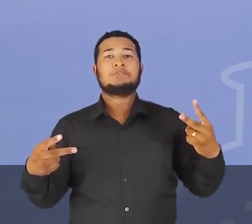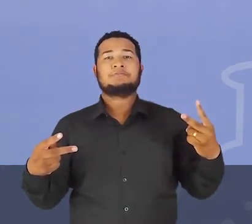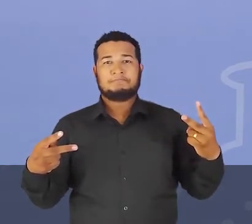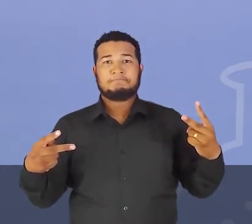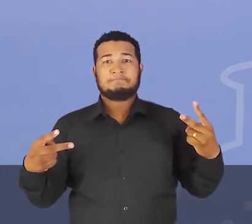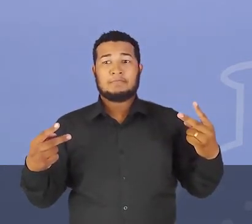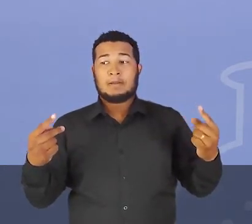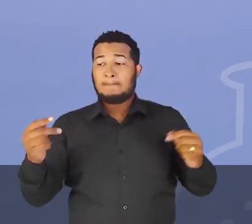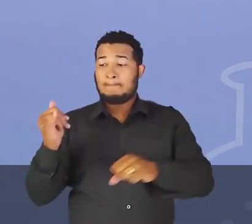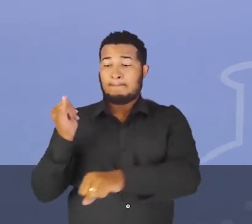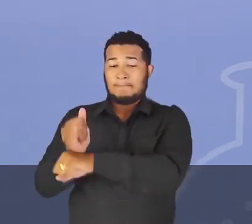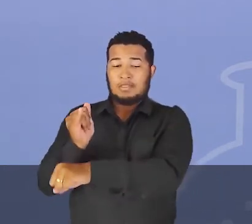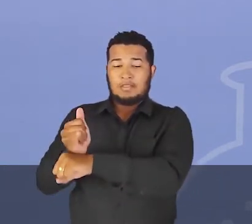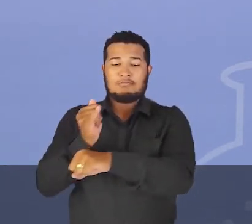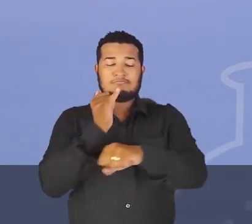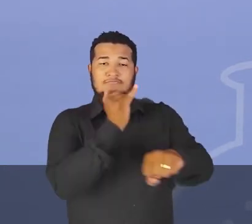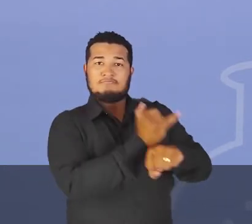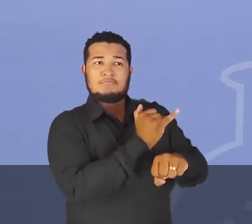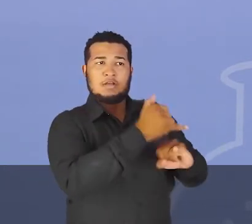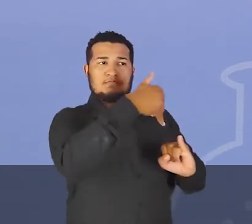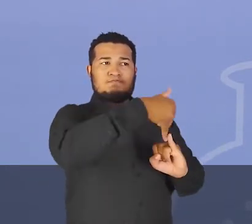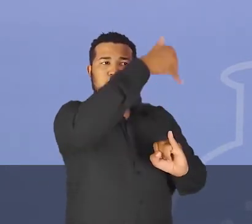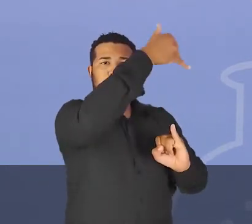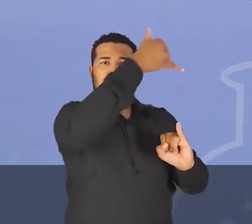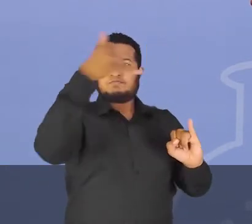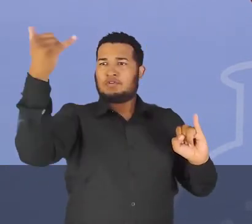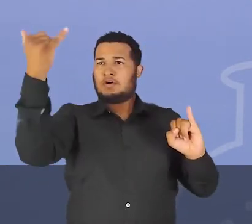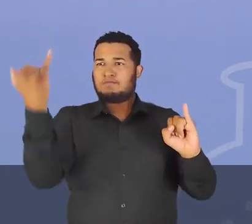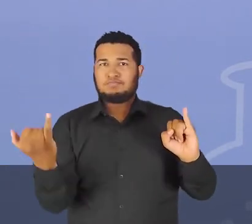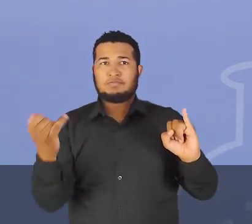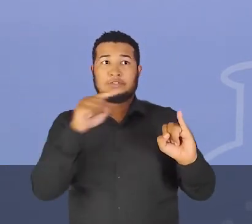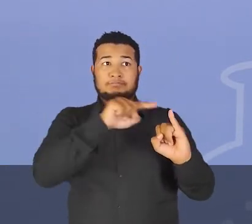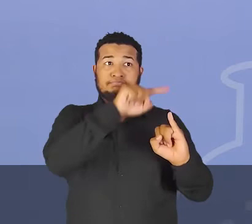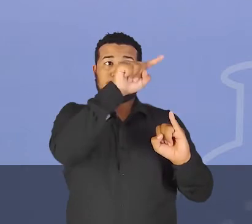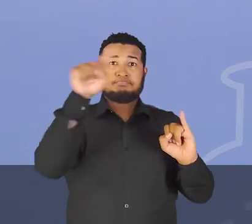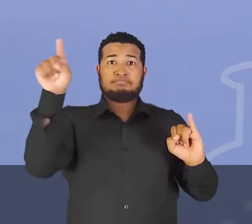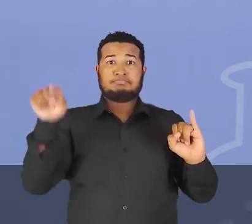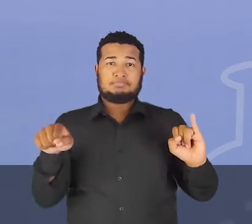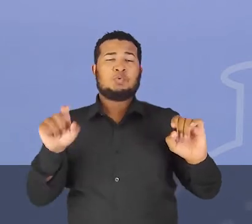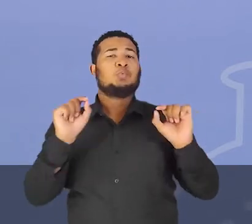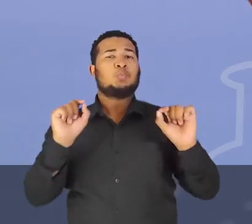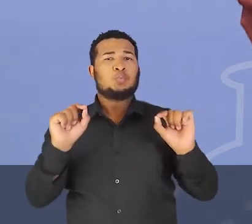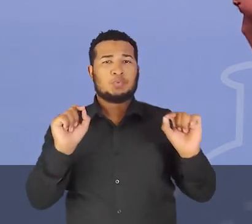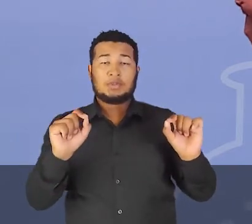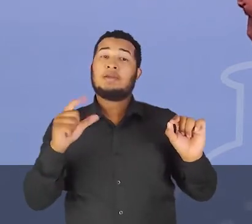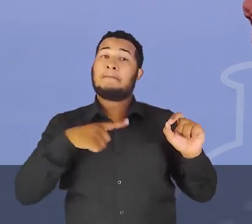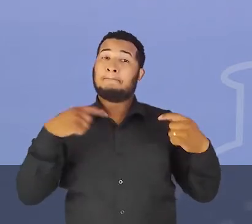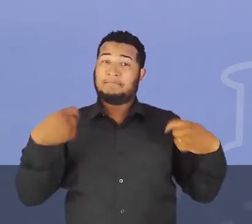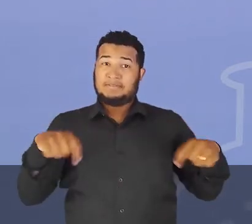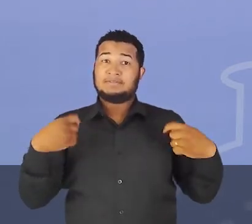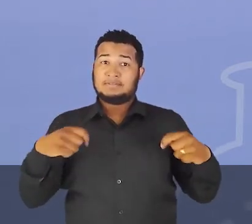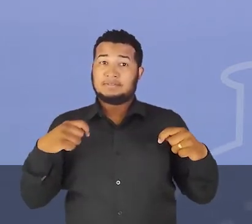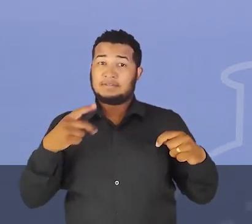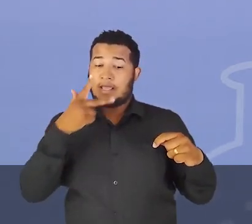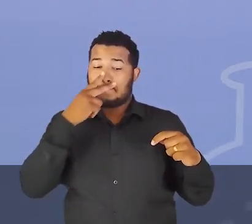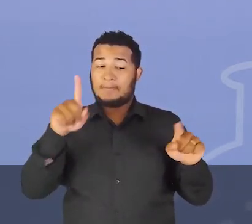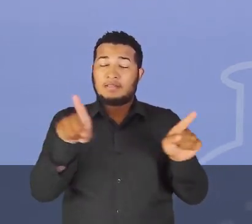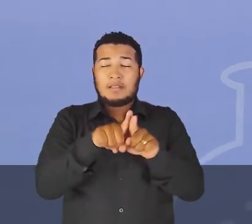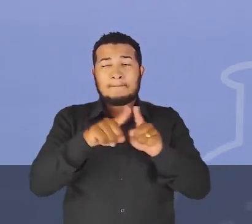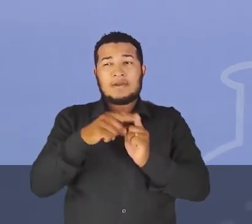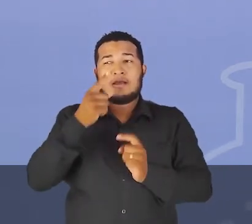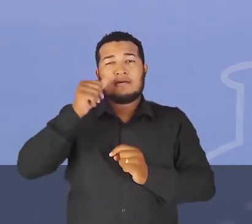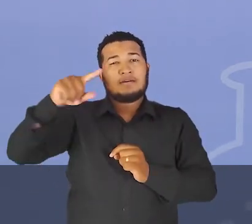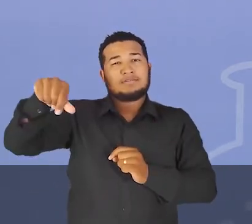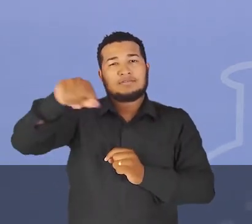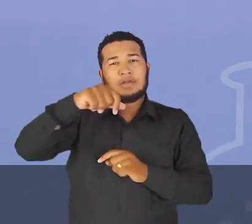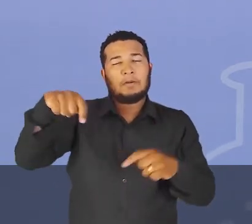2, um metal externo conectando essas 2 barrinhas e uma ponte